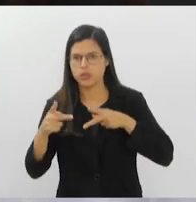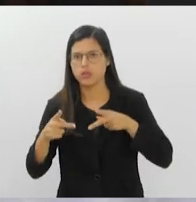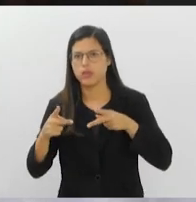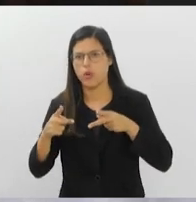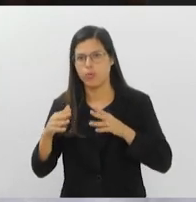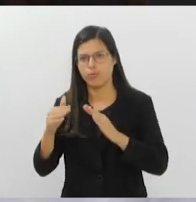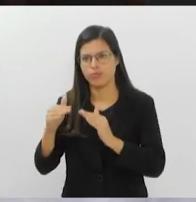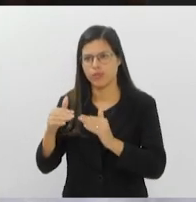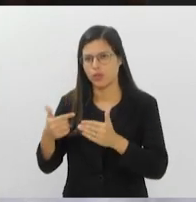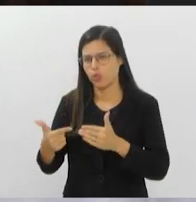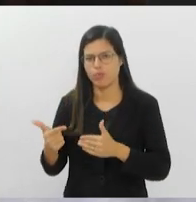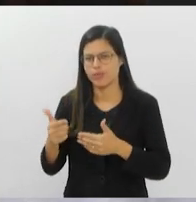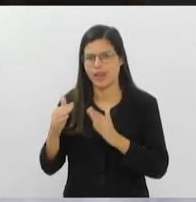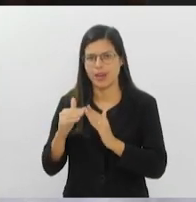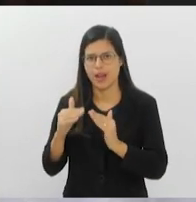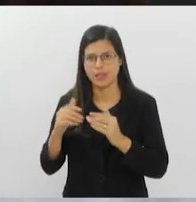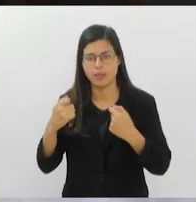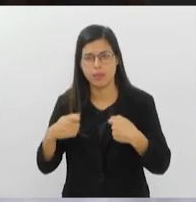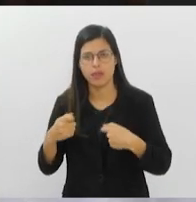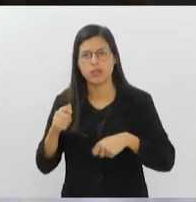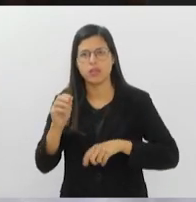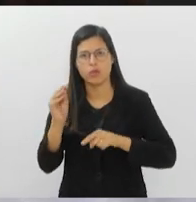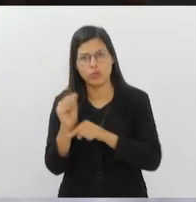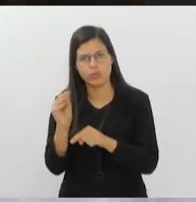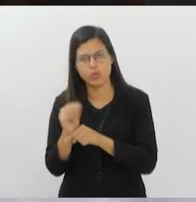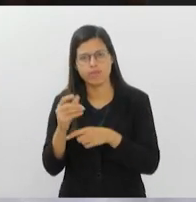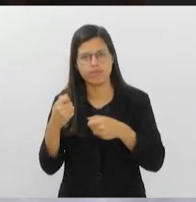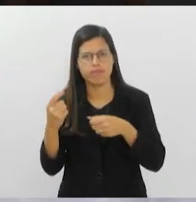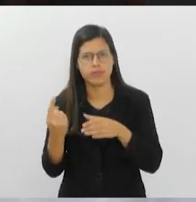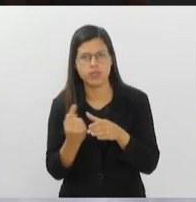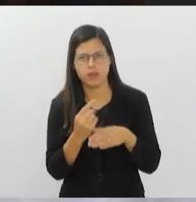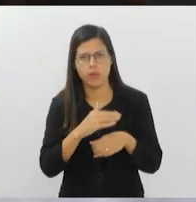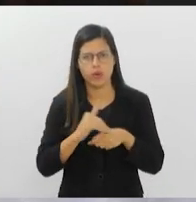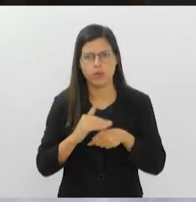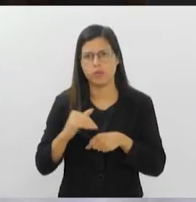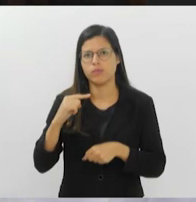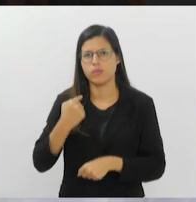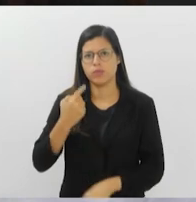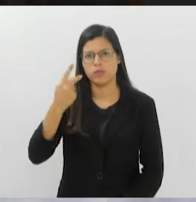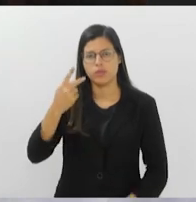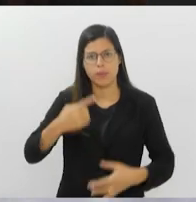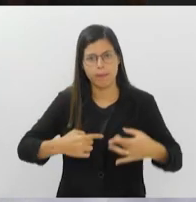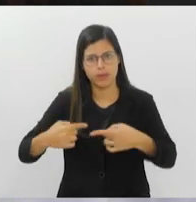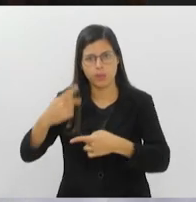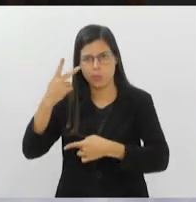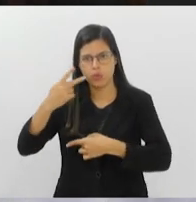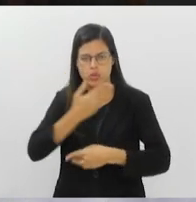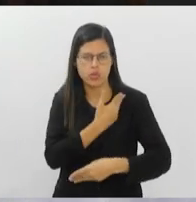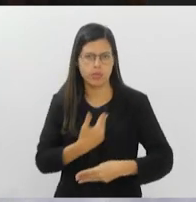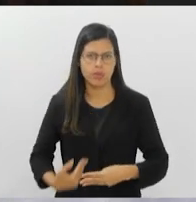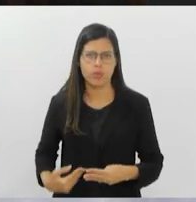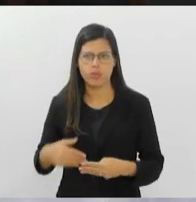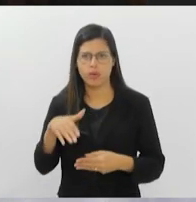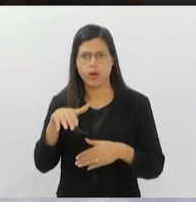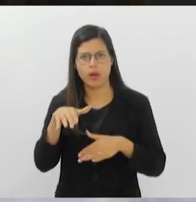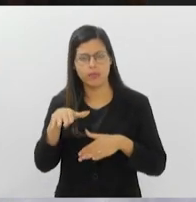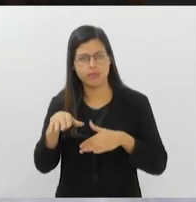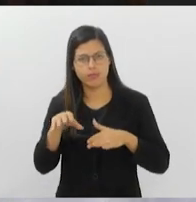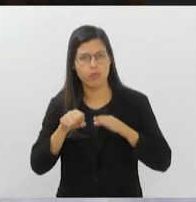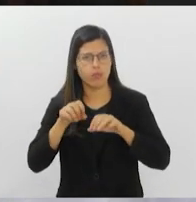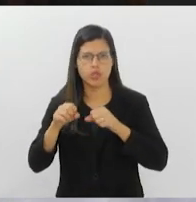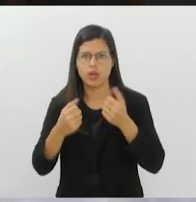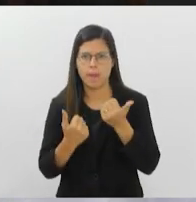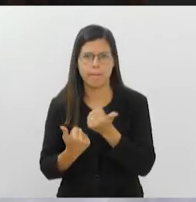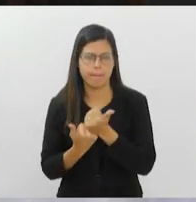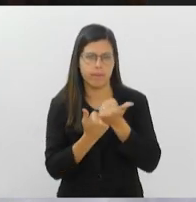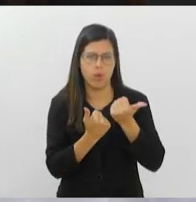precisa de cuidado, precisa de acolhimento. Estamos dispostos a debater as políticas públicas, a ajudar, a buscar apoio. Mas a gente não